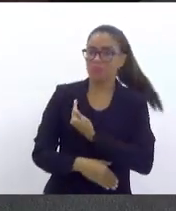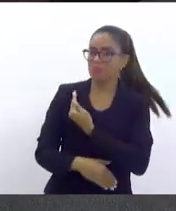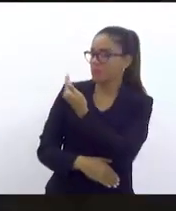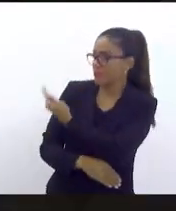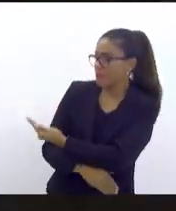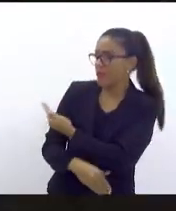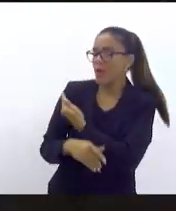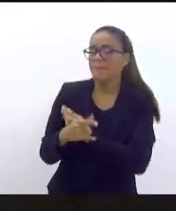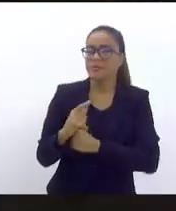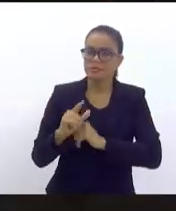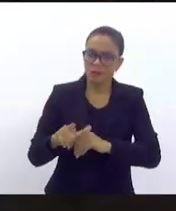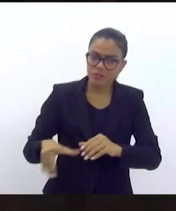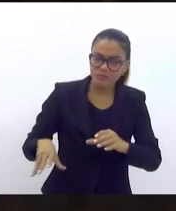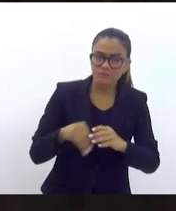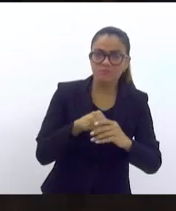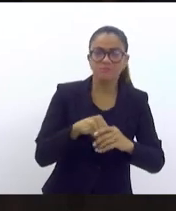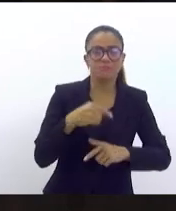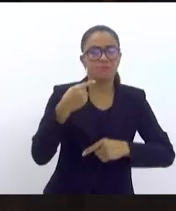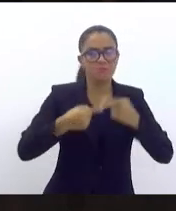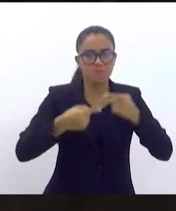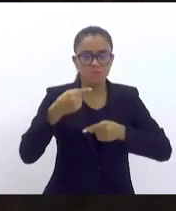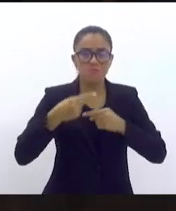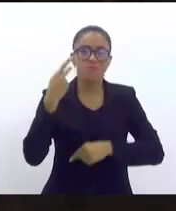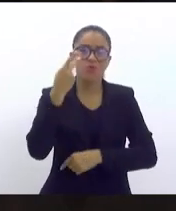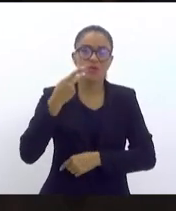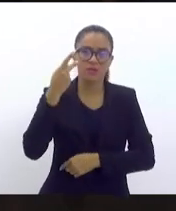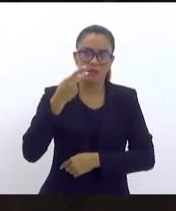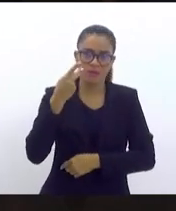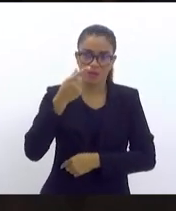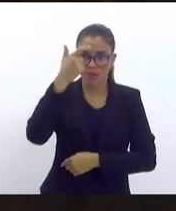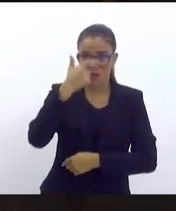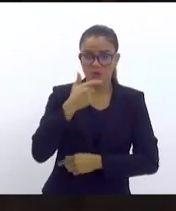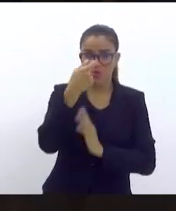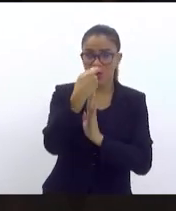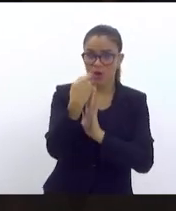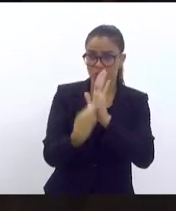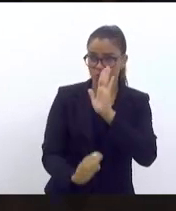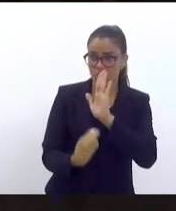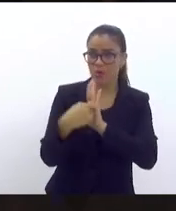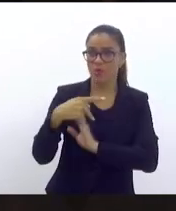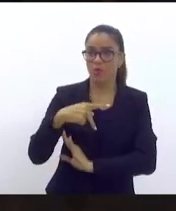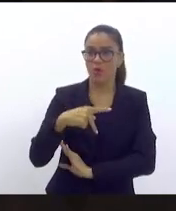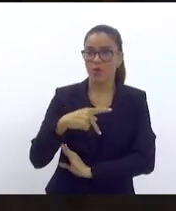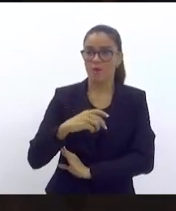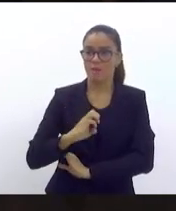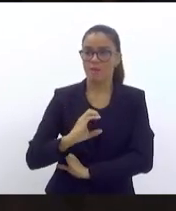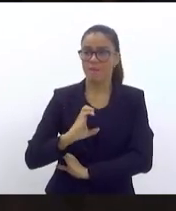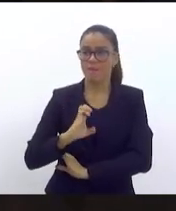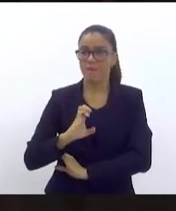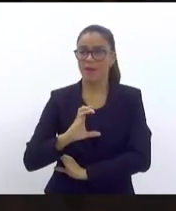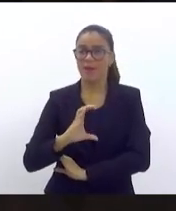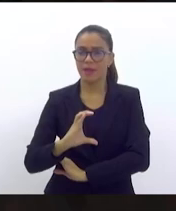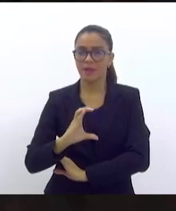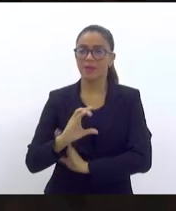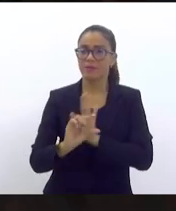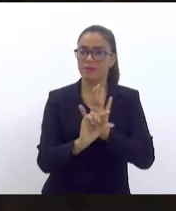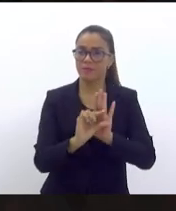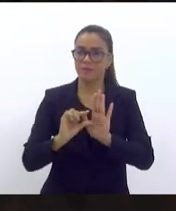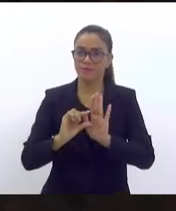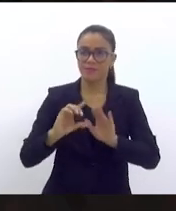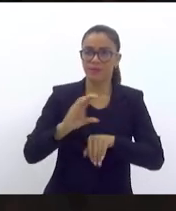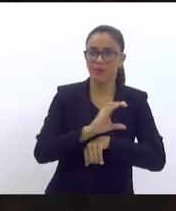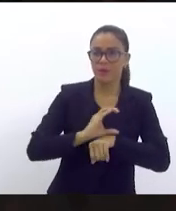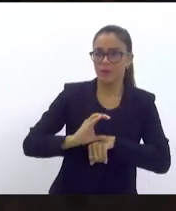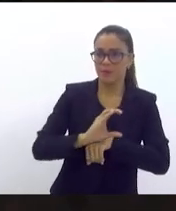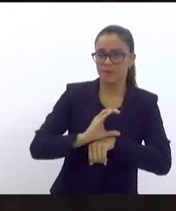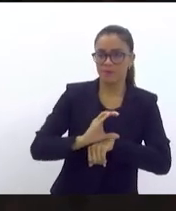implementar políticas públicas produzir legislação eu sou o autor de uma PEC que é um projeto de emenda constitucional e eu tenho certeza